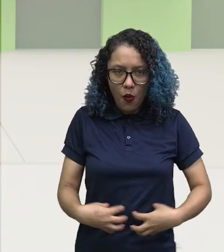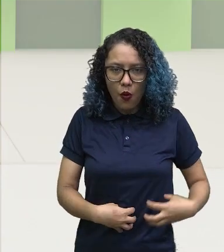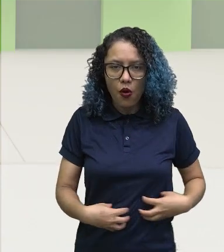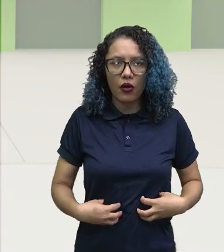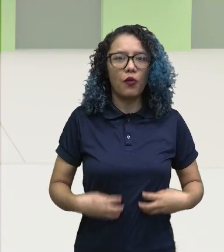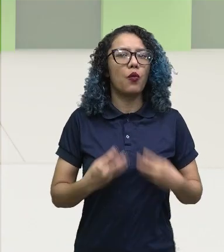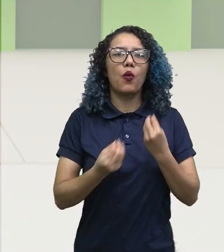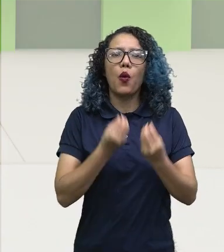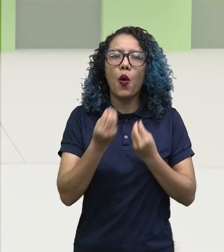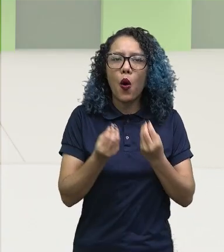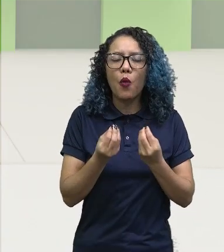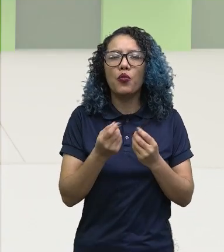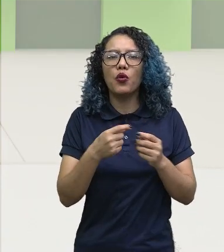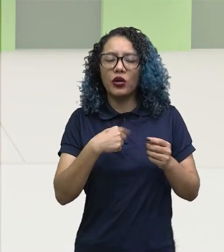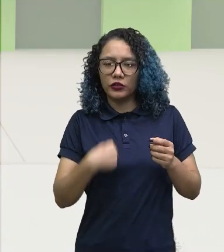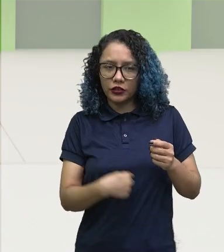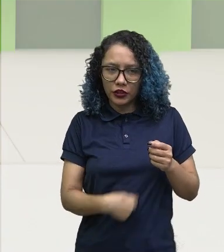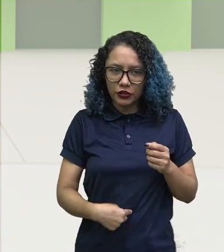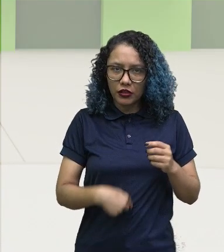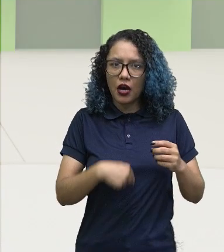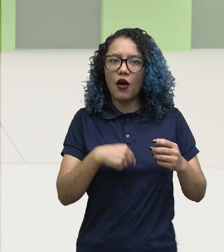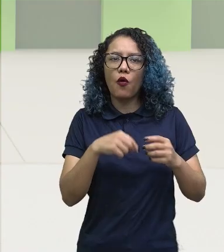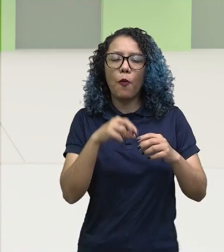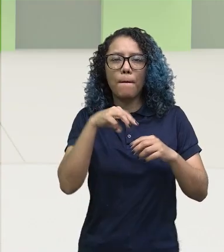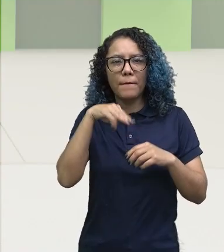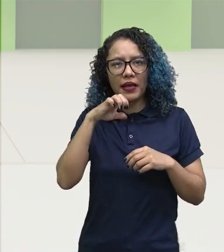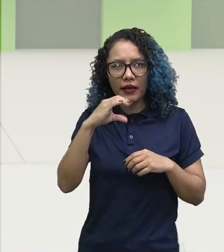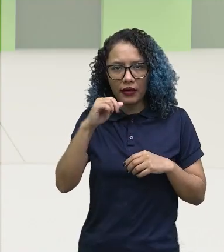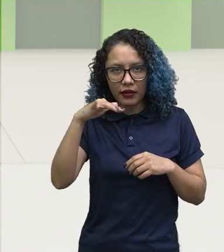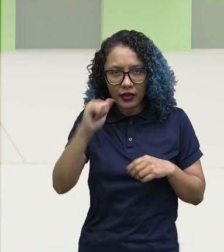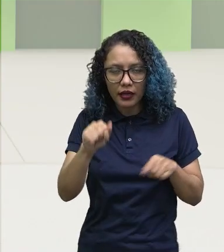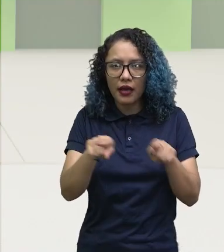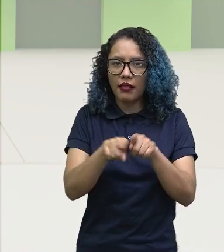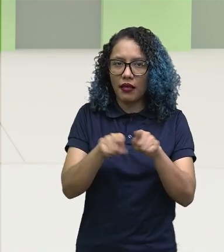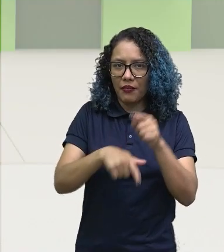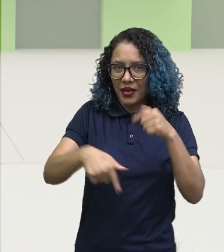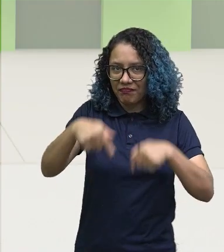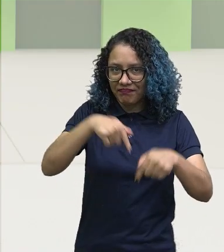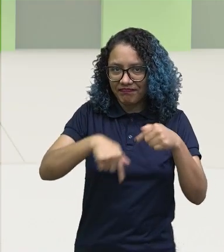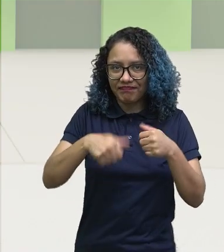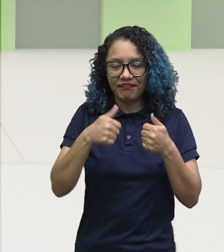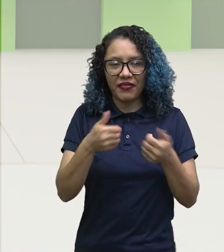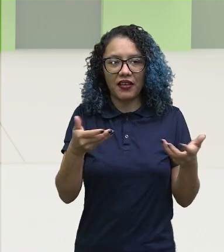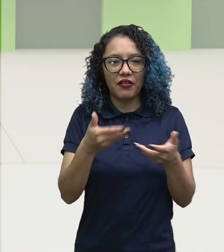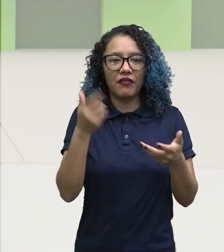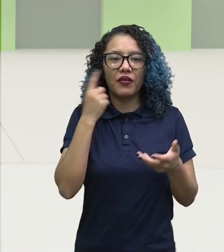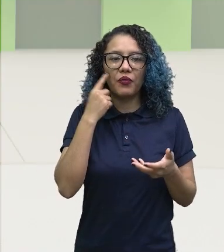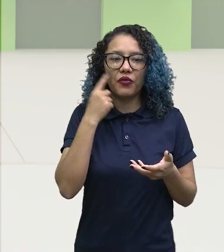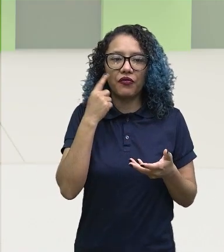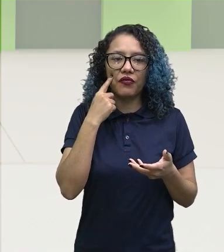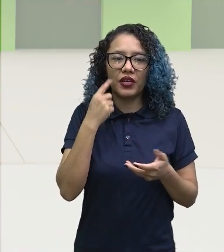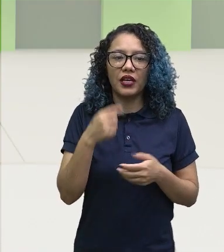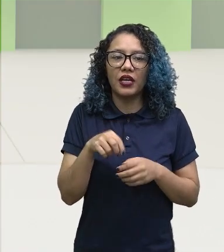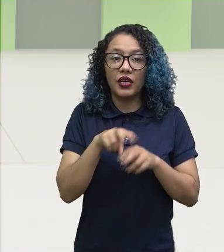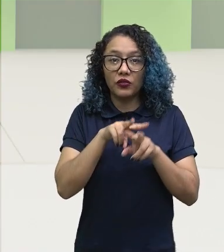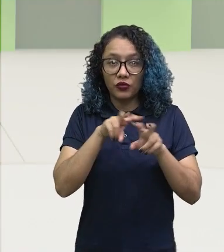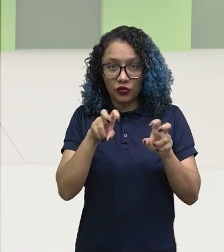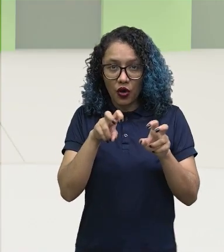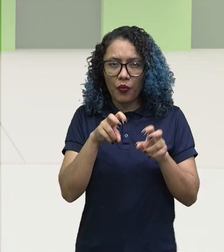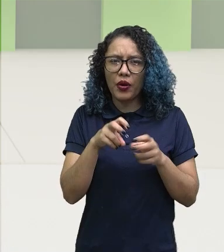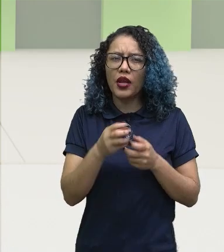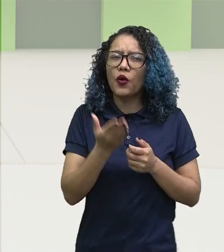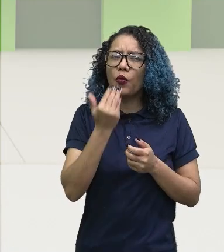digestão mecânica, a digestão química, tá bom? Vamos entender agora um pouco mais sobre a digestão dos